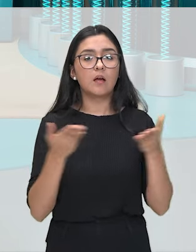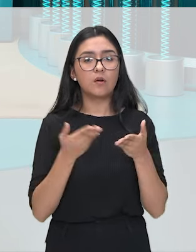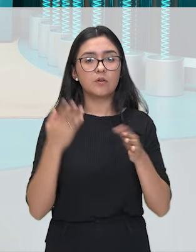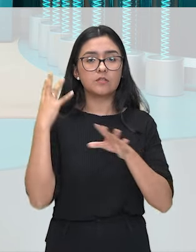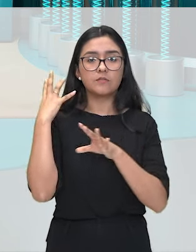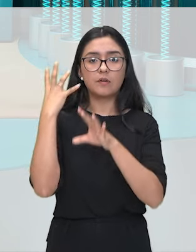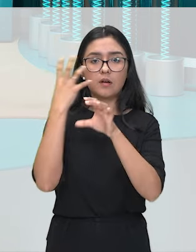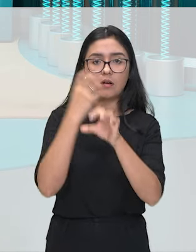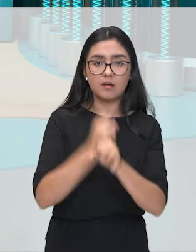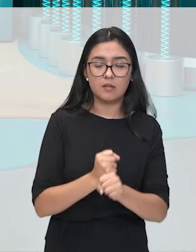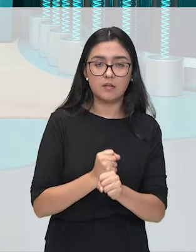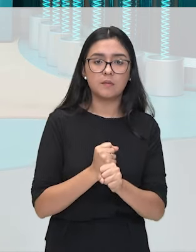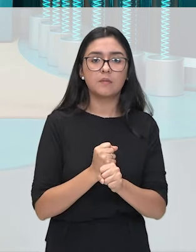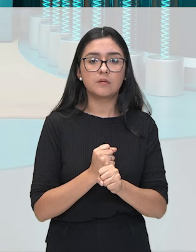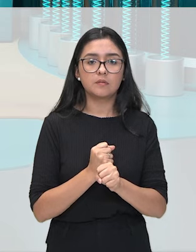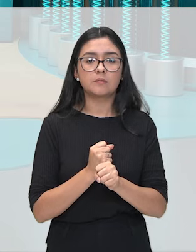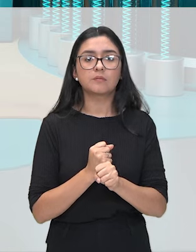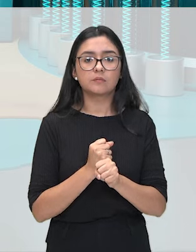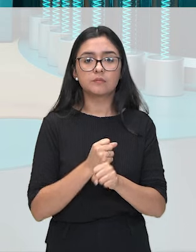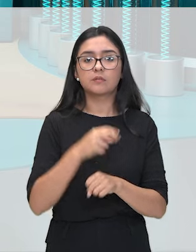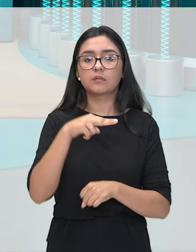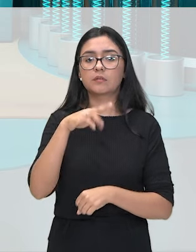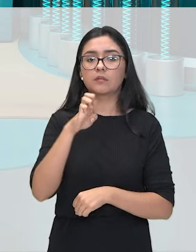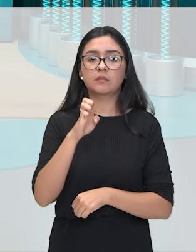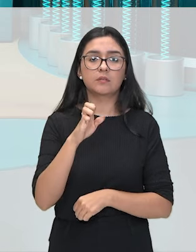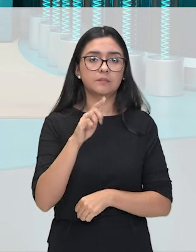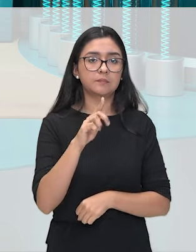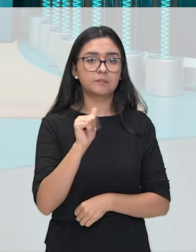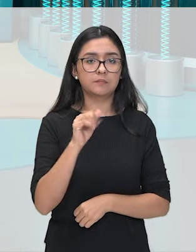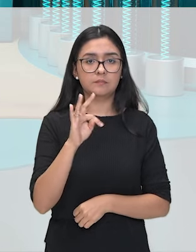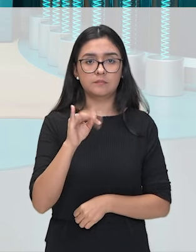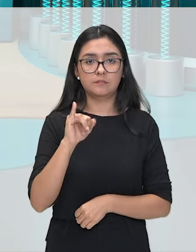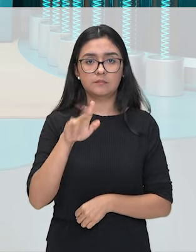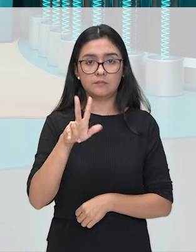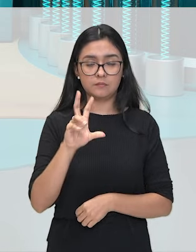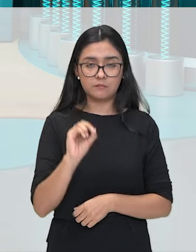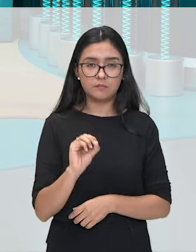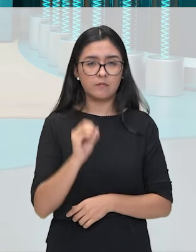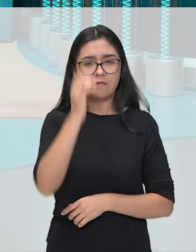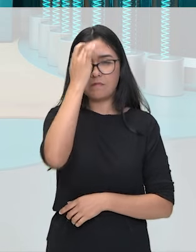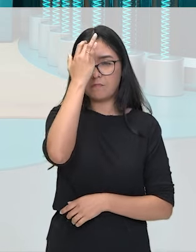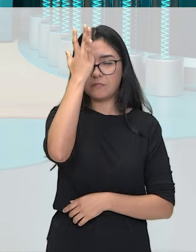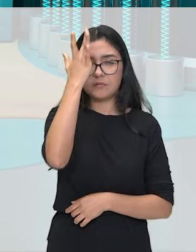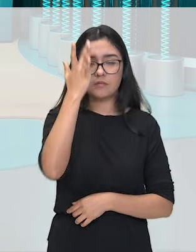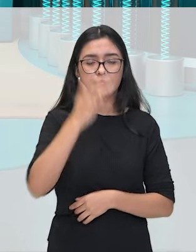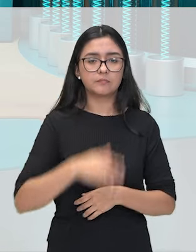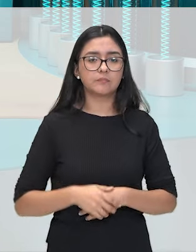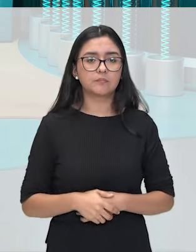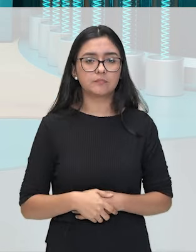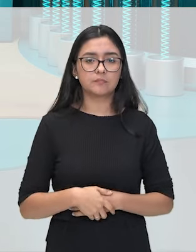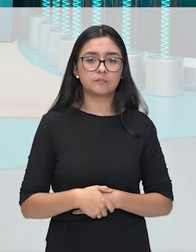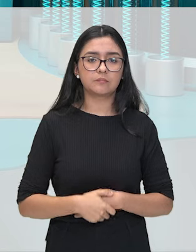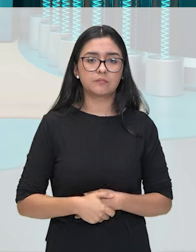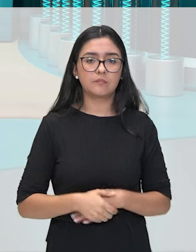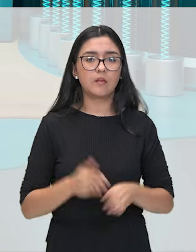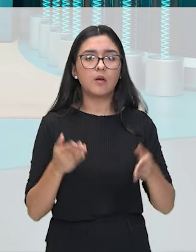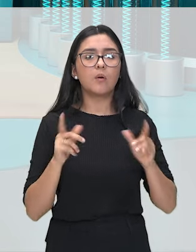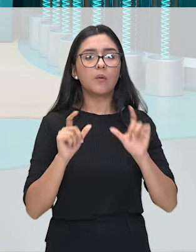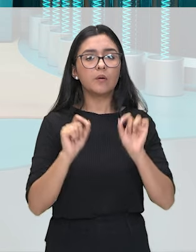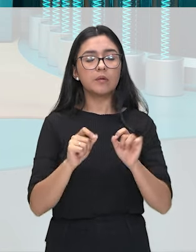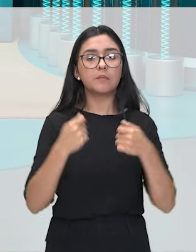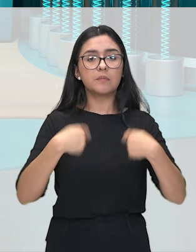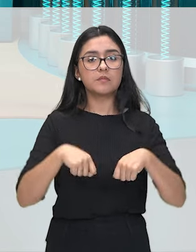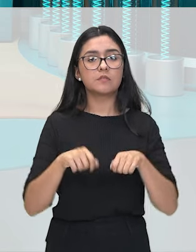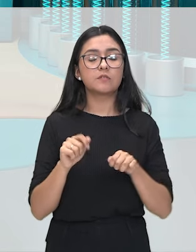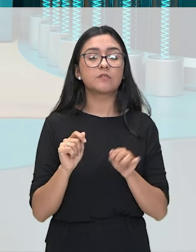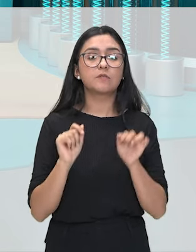o pastous na negative form super fácil não é olha só o que que eu preciso fazer pra forma